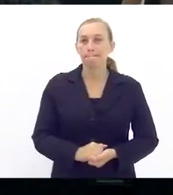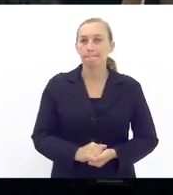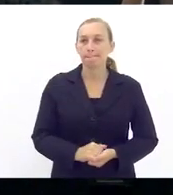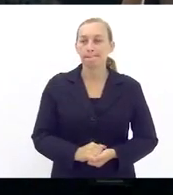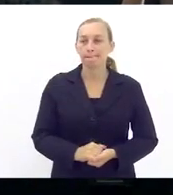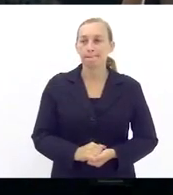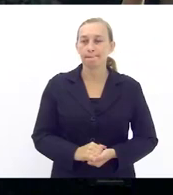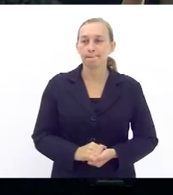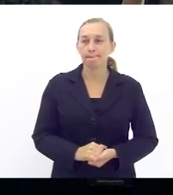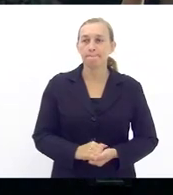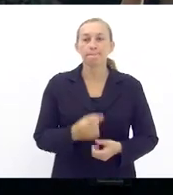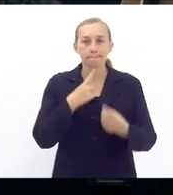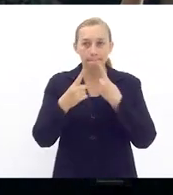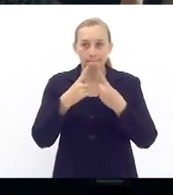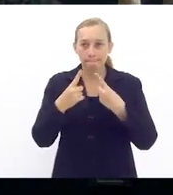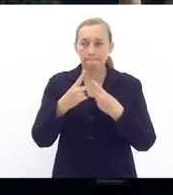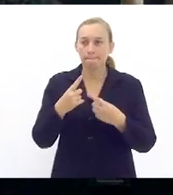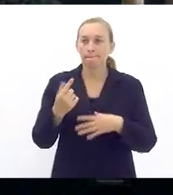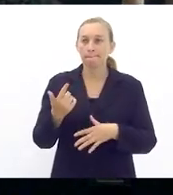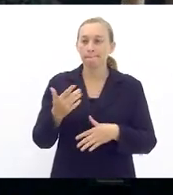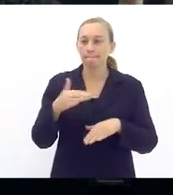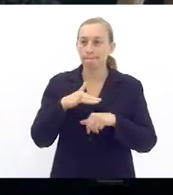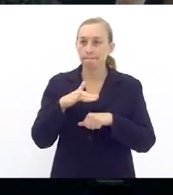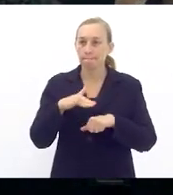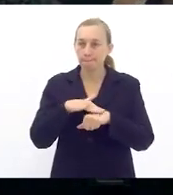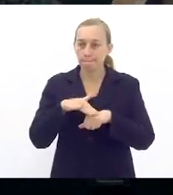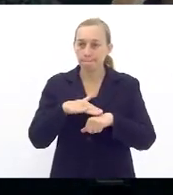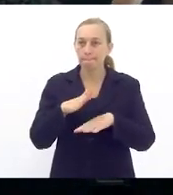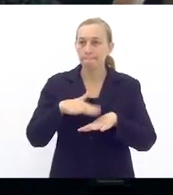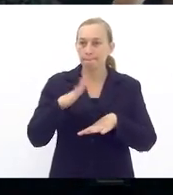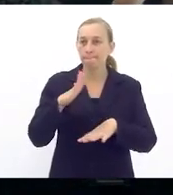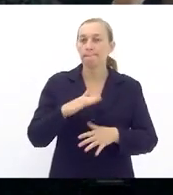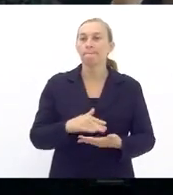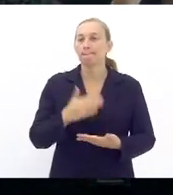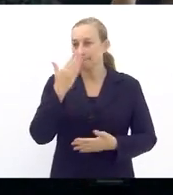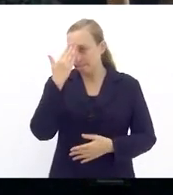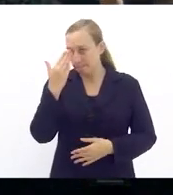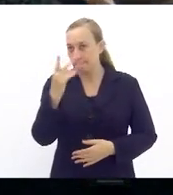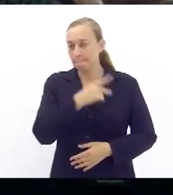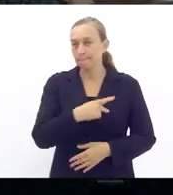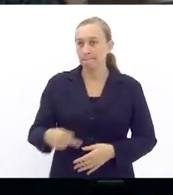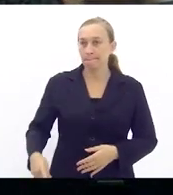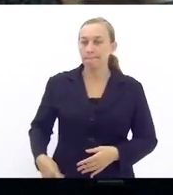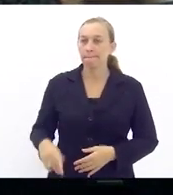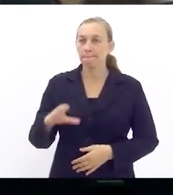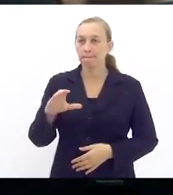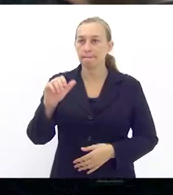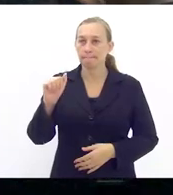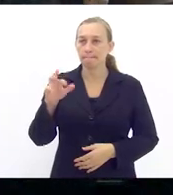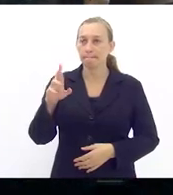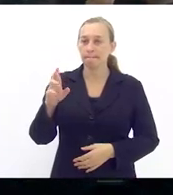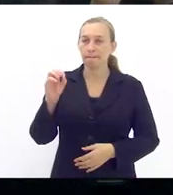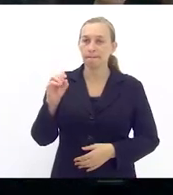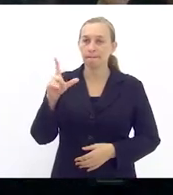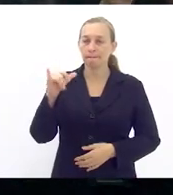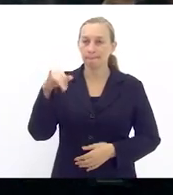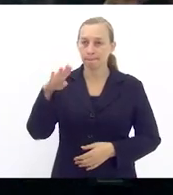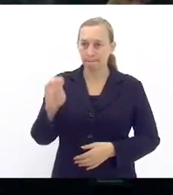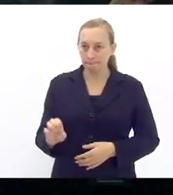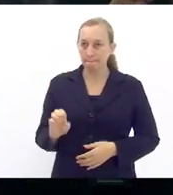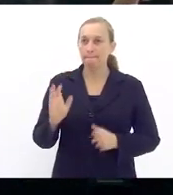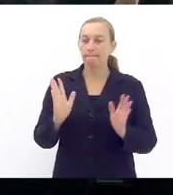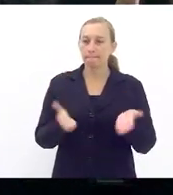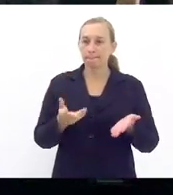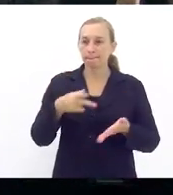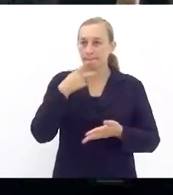dos diálogos a gente vai se colocando mais obrigada por esse tempo a Caroline eu vou passar agora a